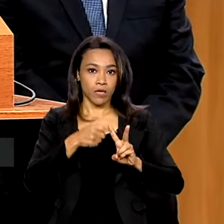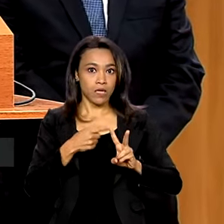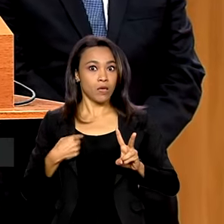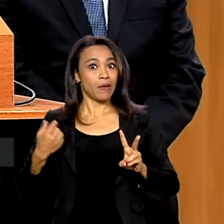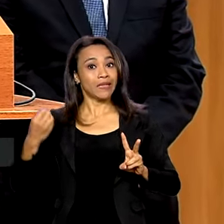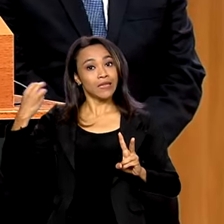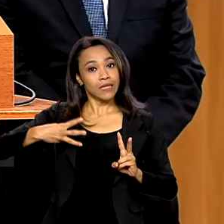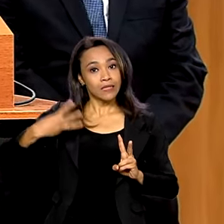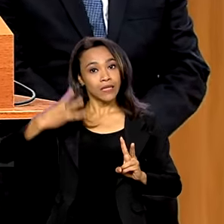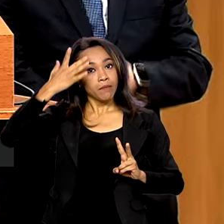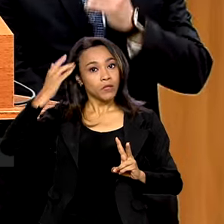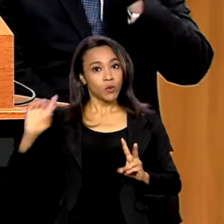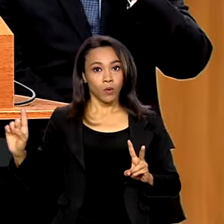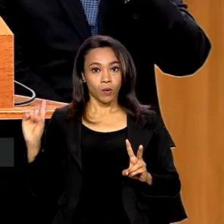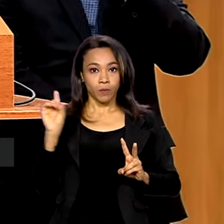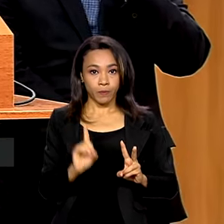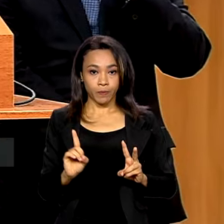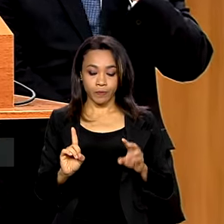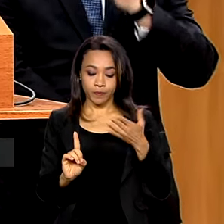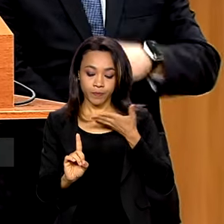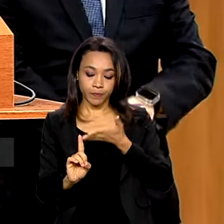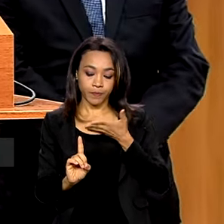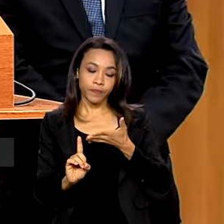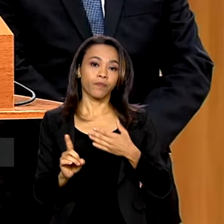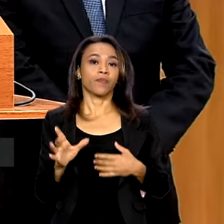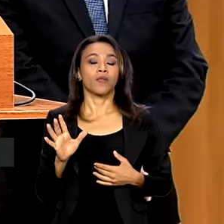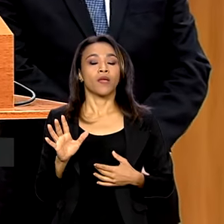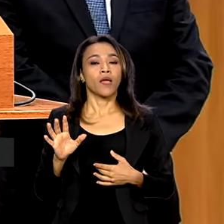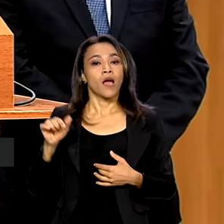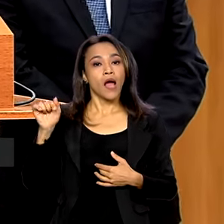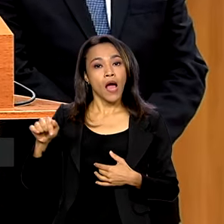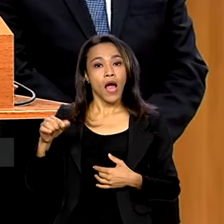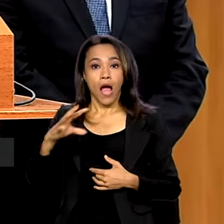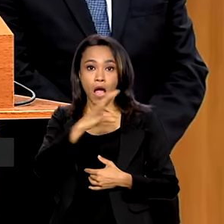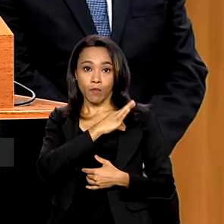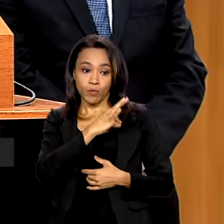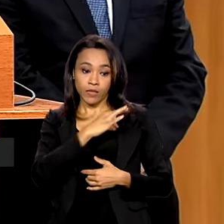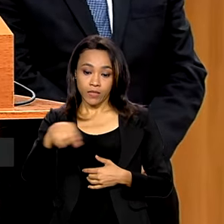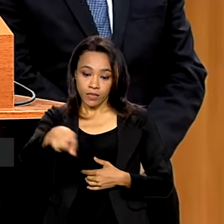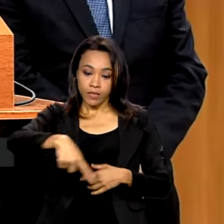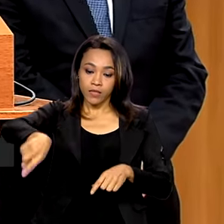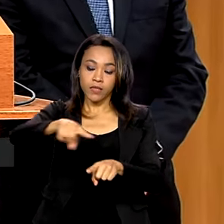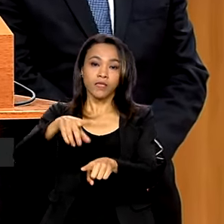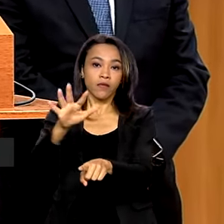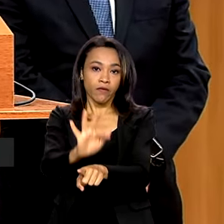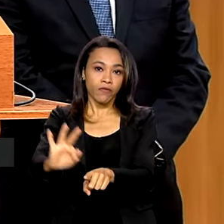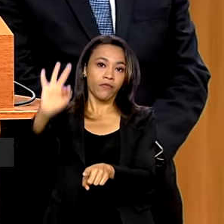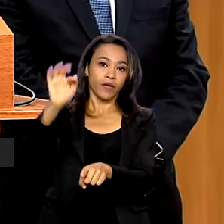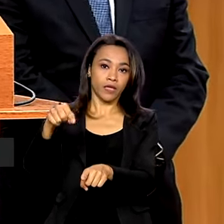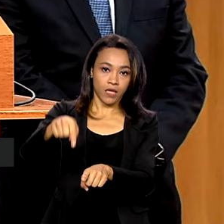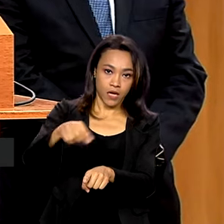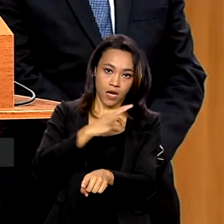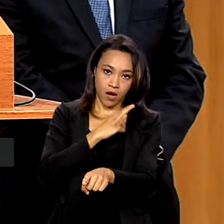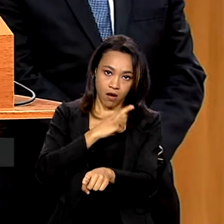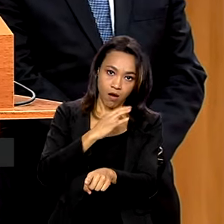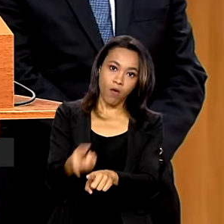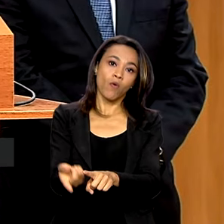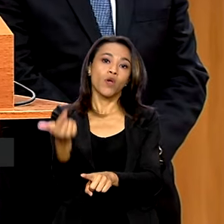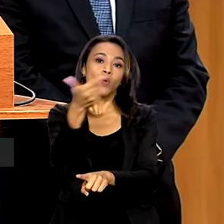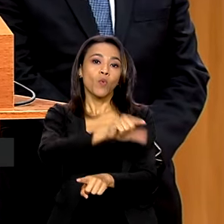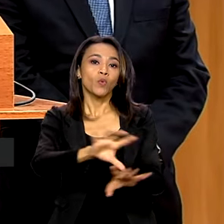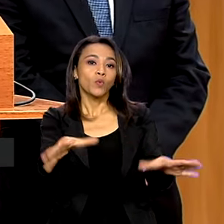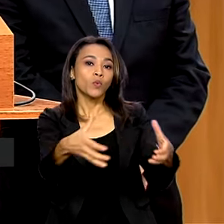Com isso, nós temos, sob a ótica da Polícia Federal e dos demais participantes da